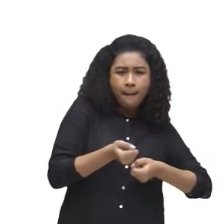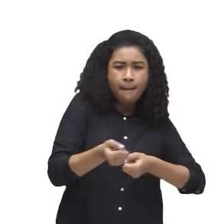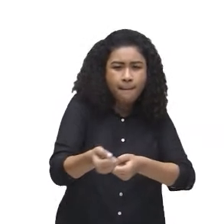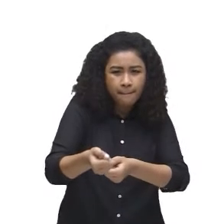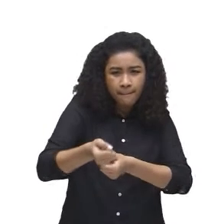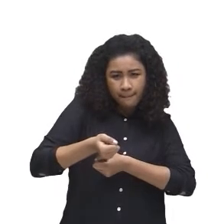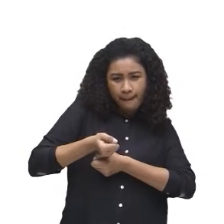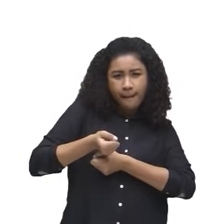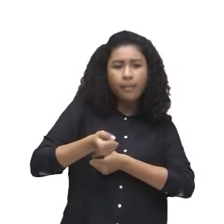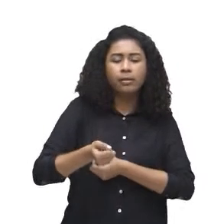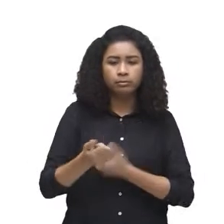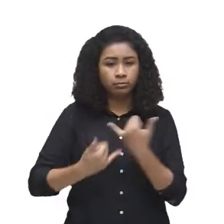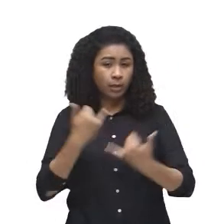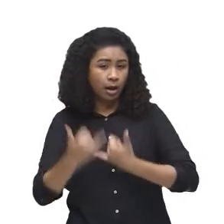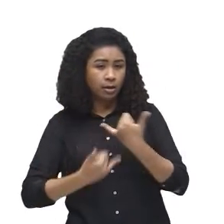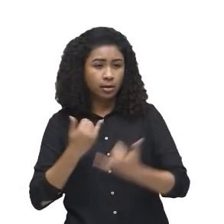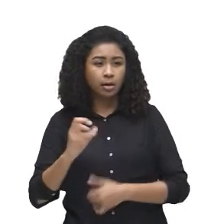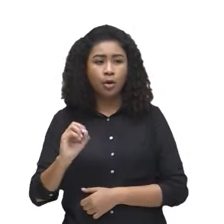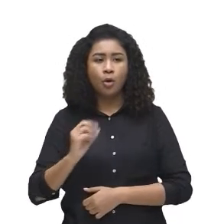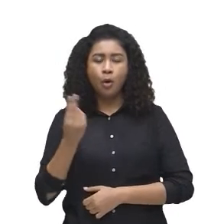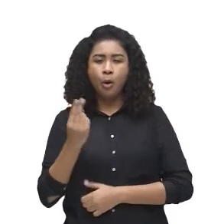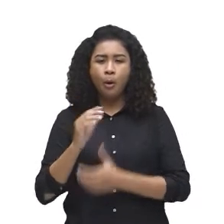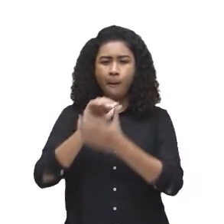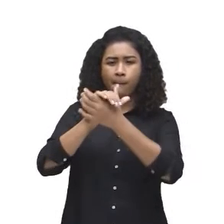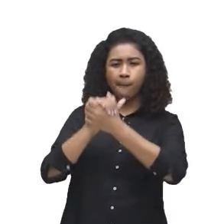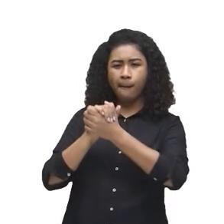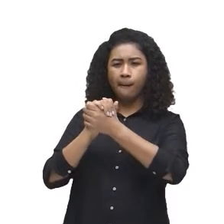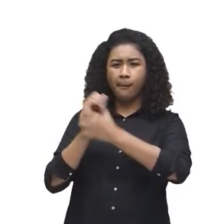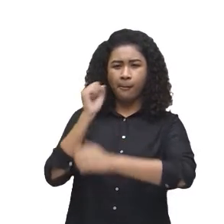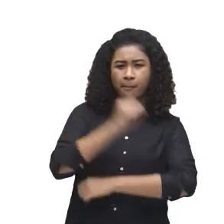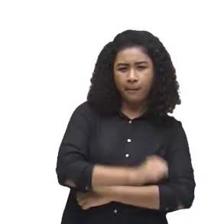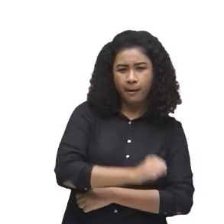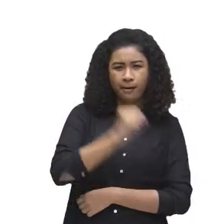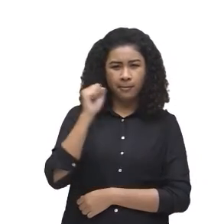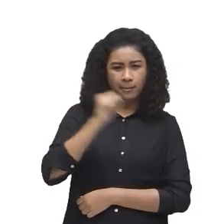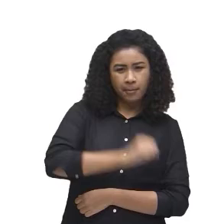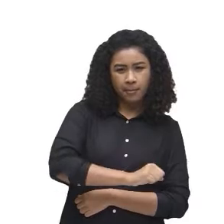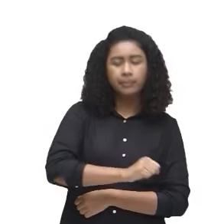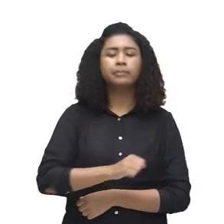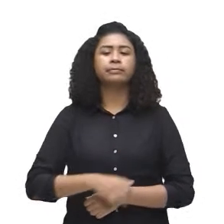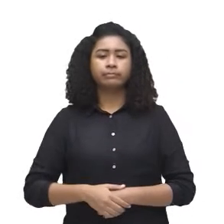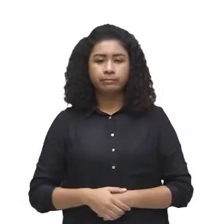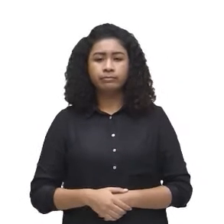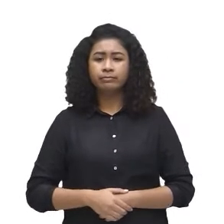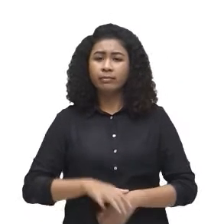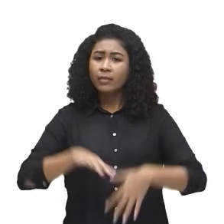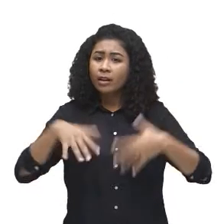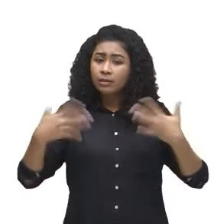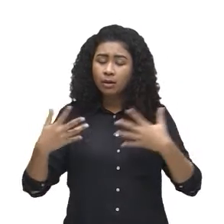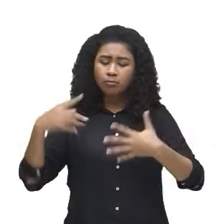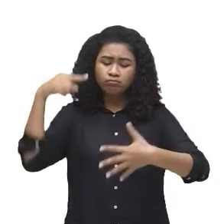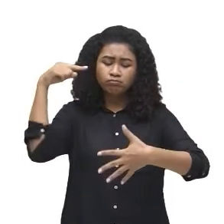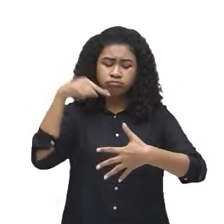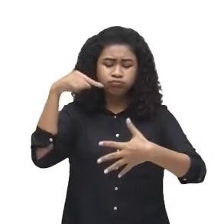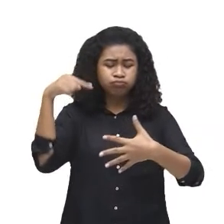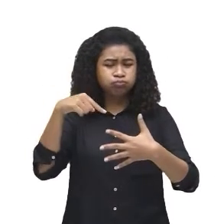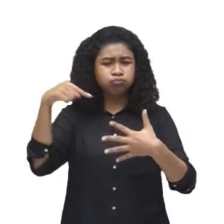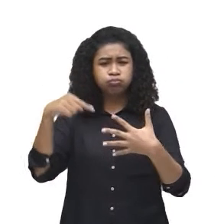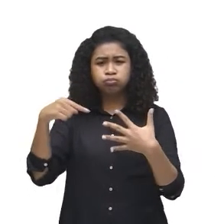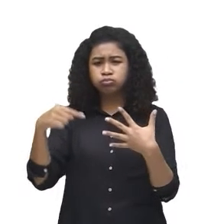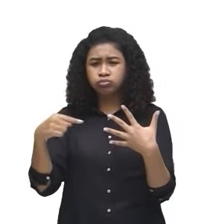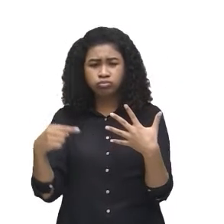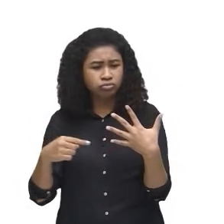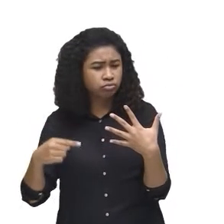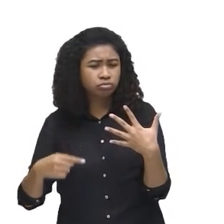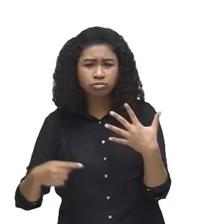de braço, está tudo dentro desse significado. Então, lutas é um significado muito amplo, que envolve